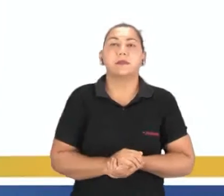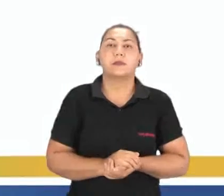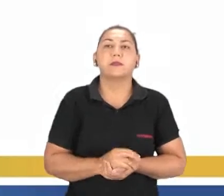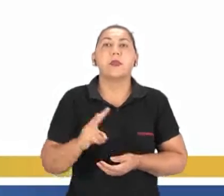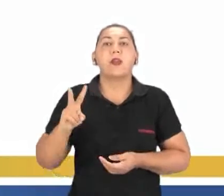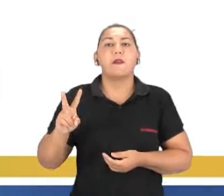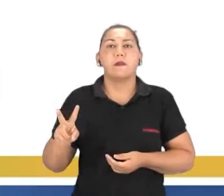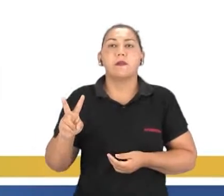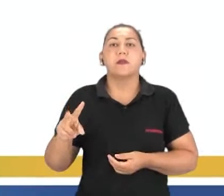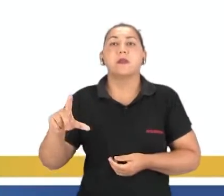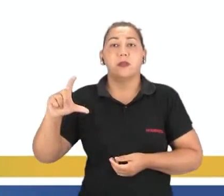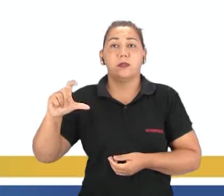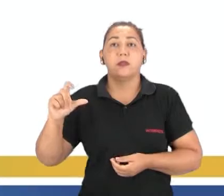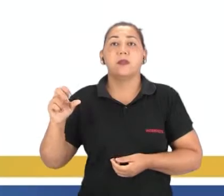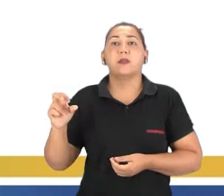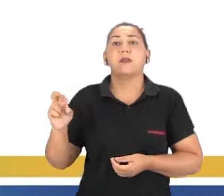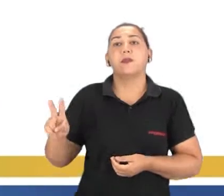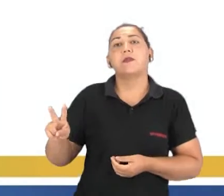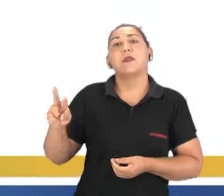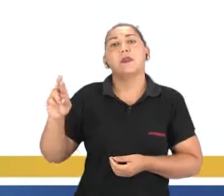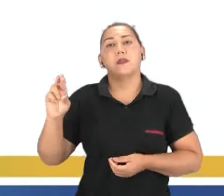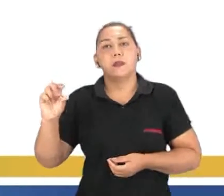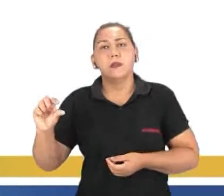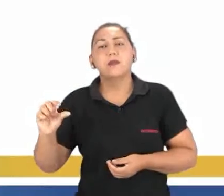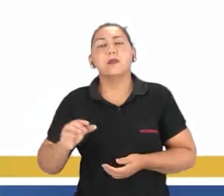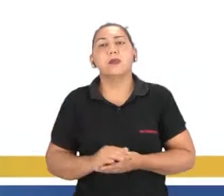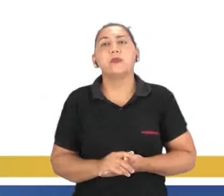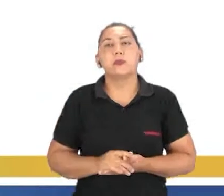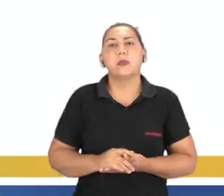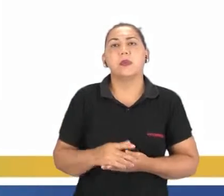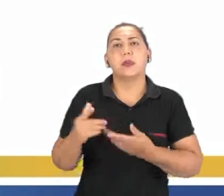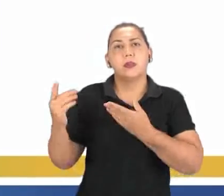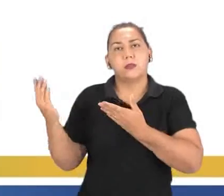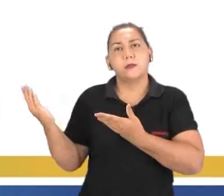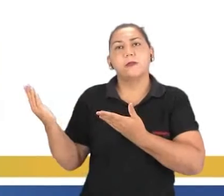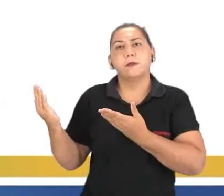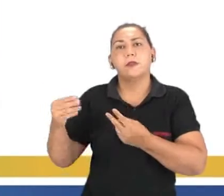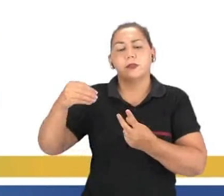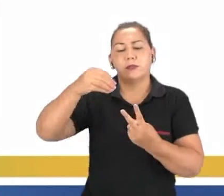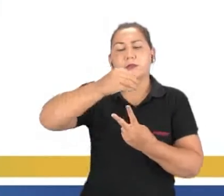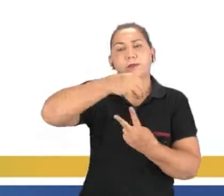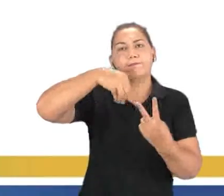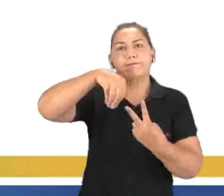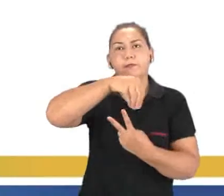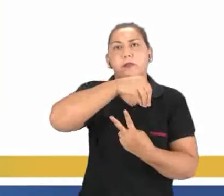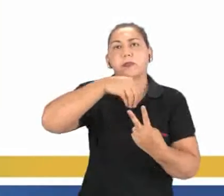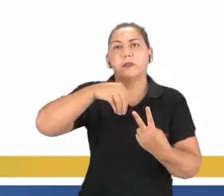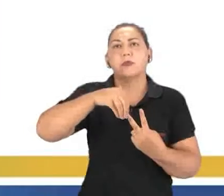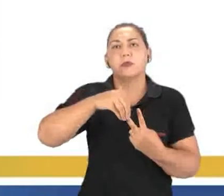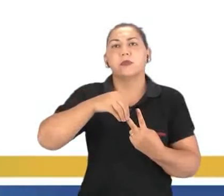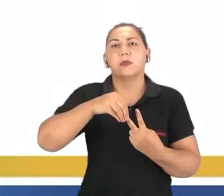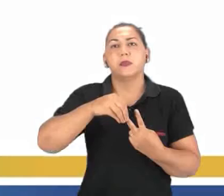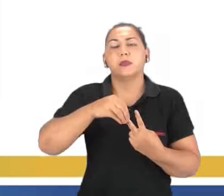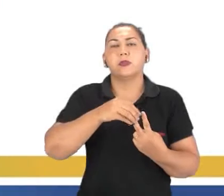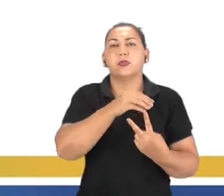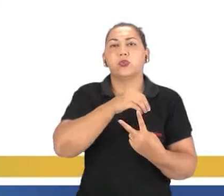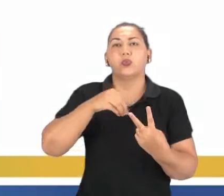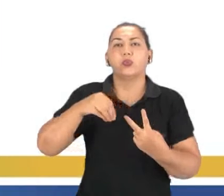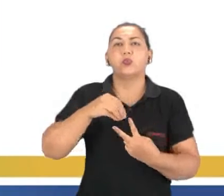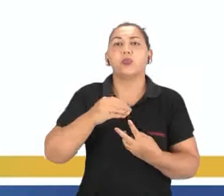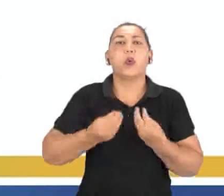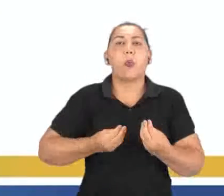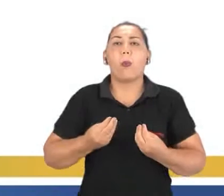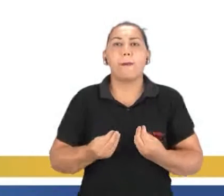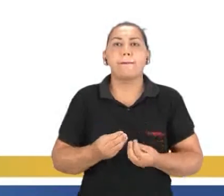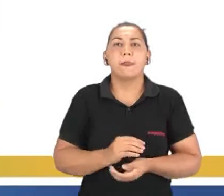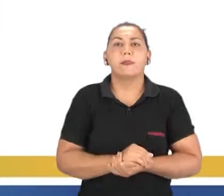Vzinho, Rzão e Vzinho, Rzinho. E a gente faz o cruzamento entre esses indivíduos. Então, como é que